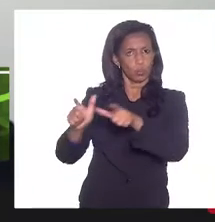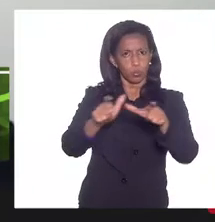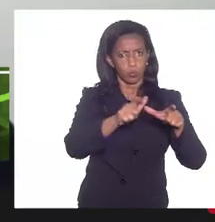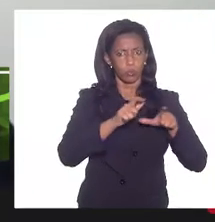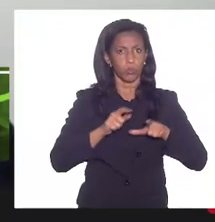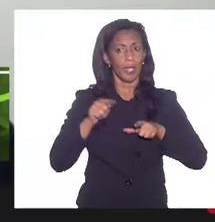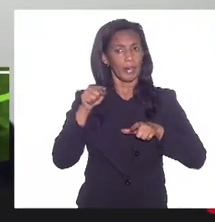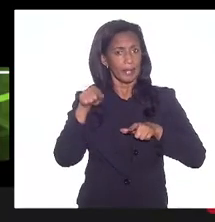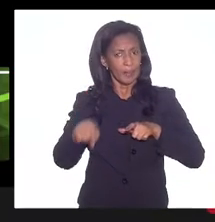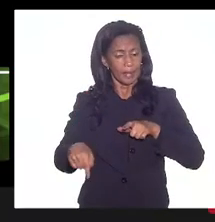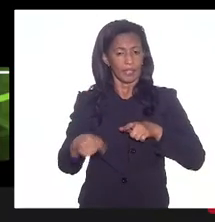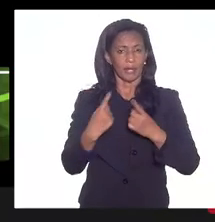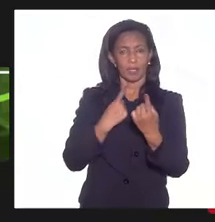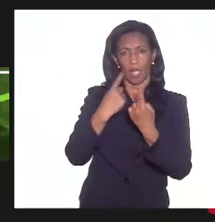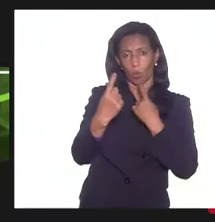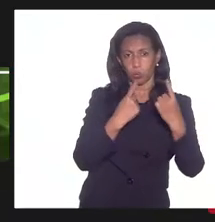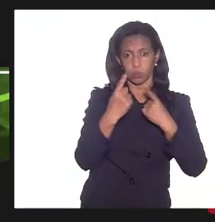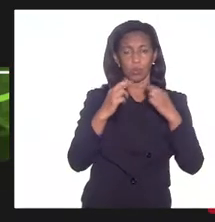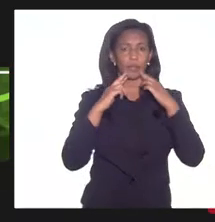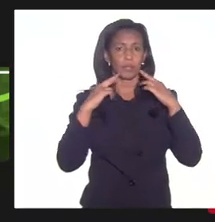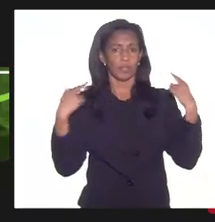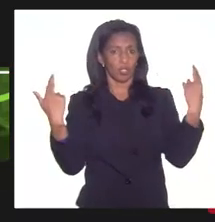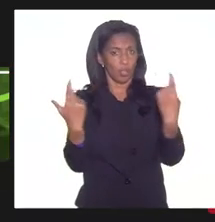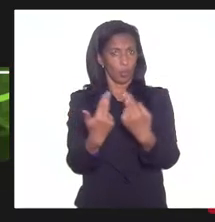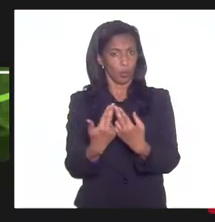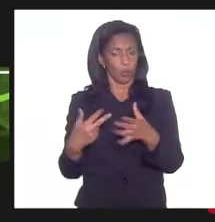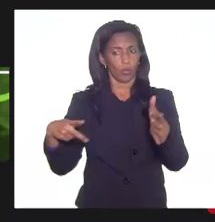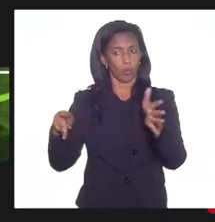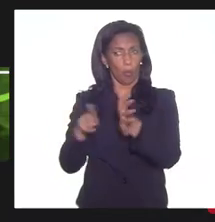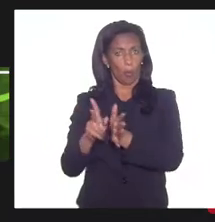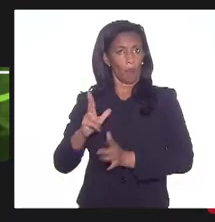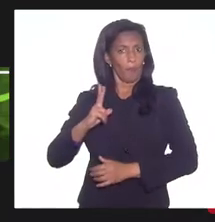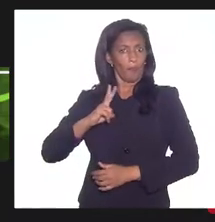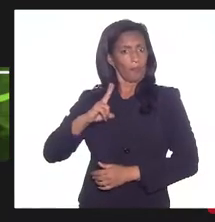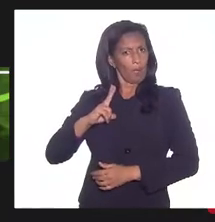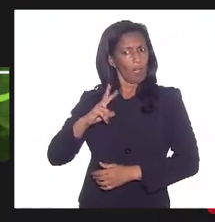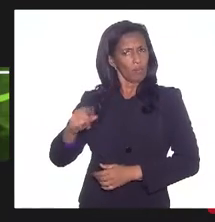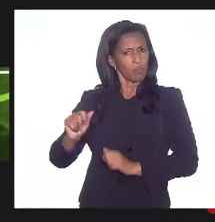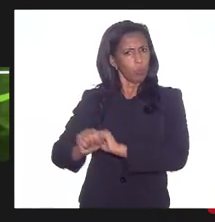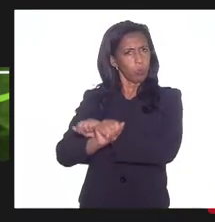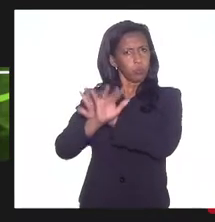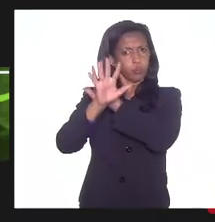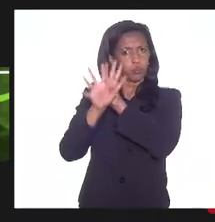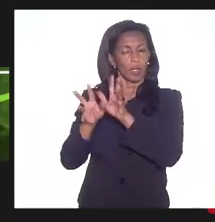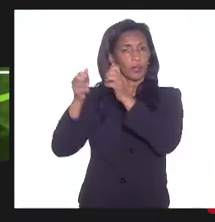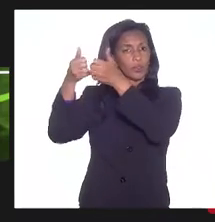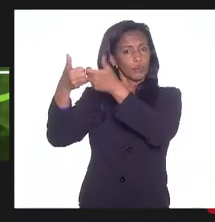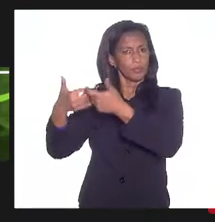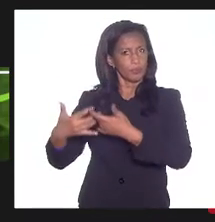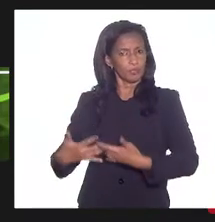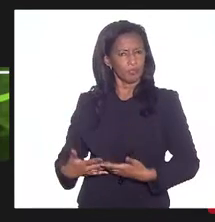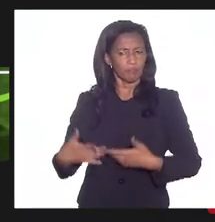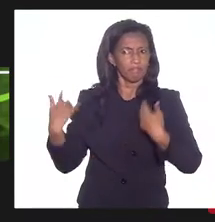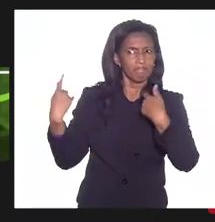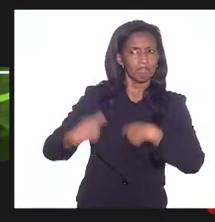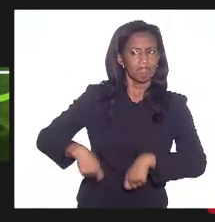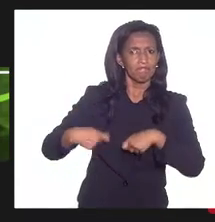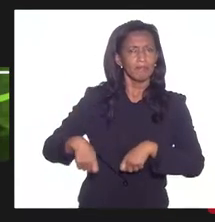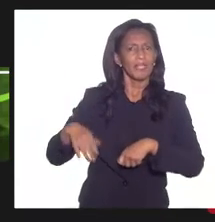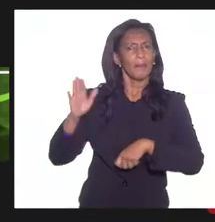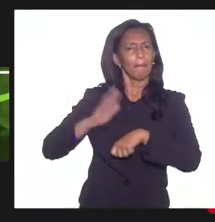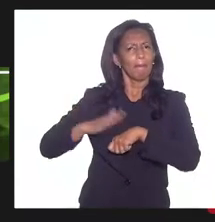itinerância, nessas audiências regionais, foi claramente configurada a necessidade de mais